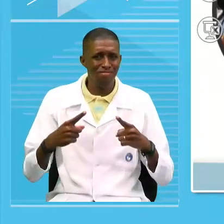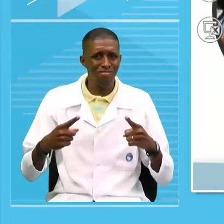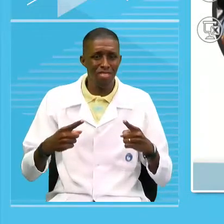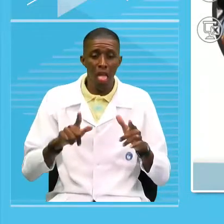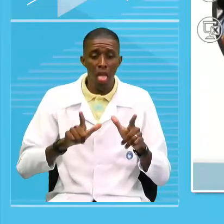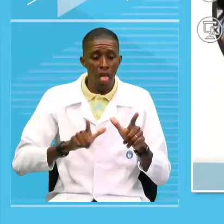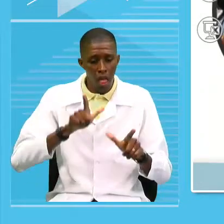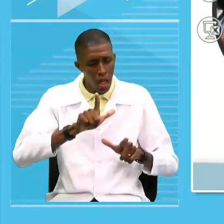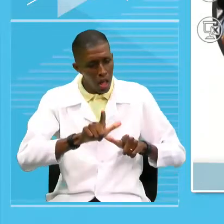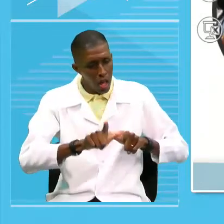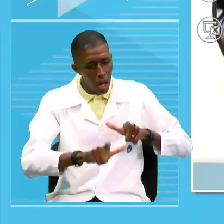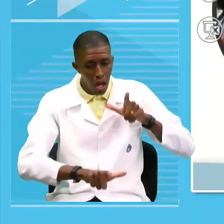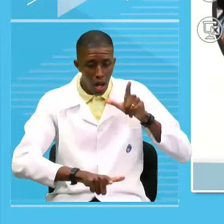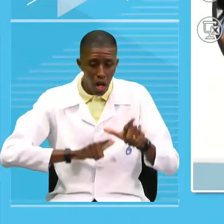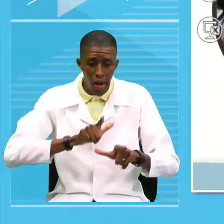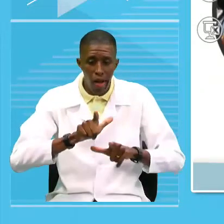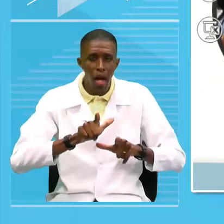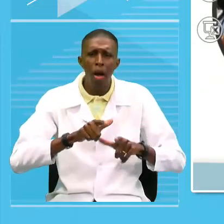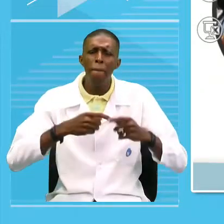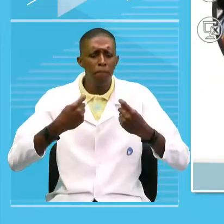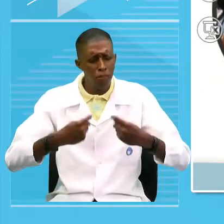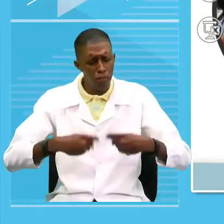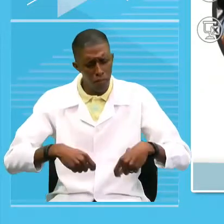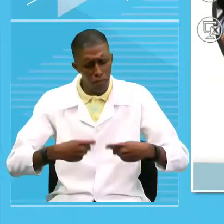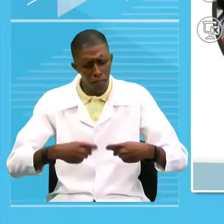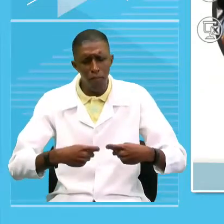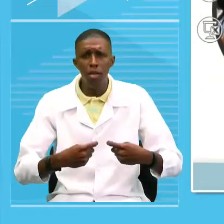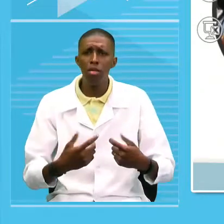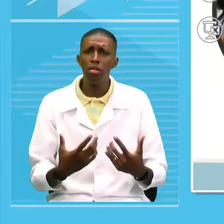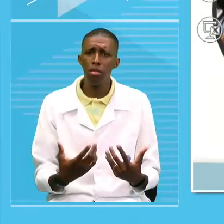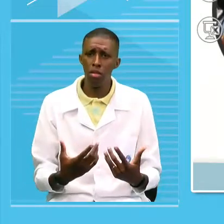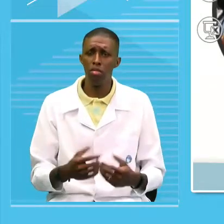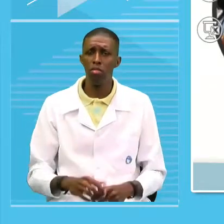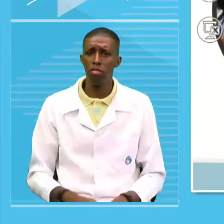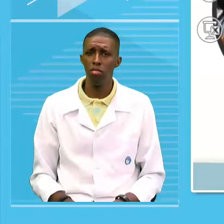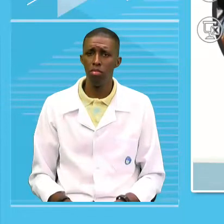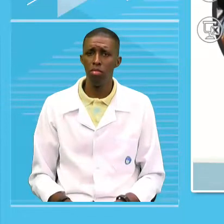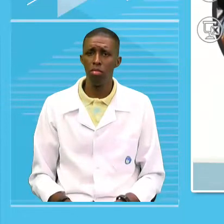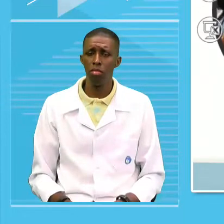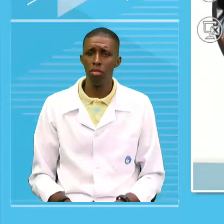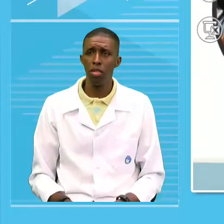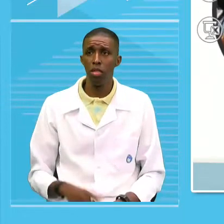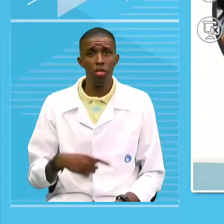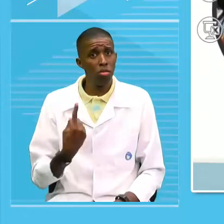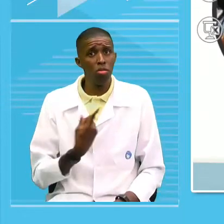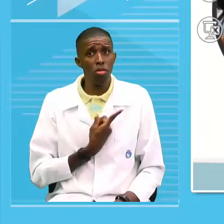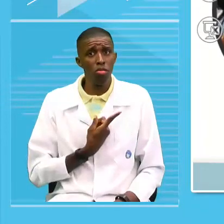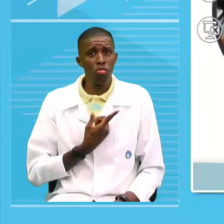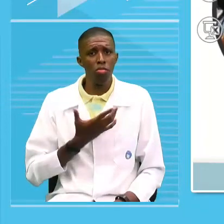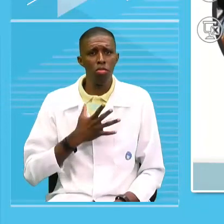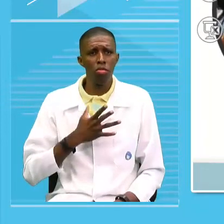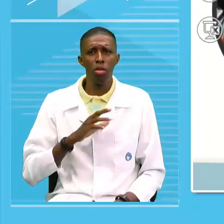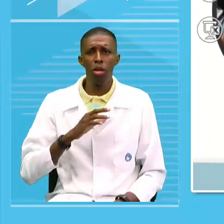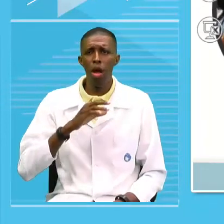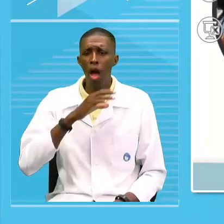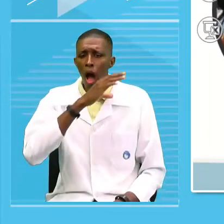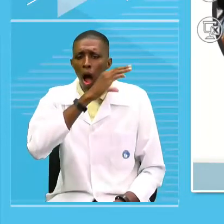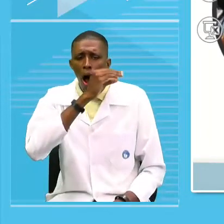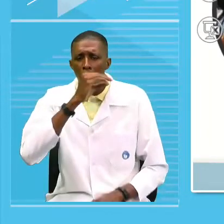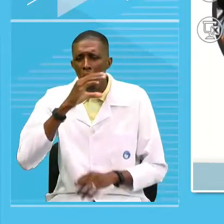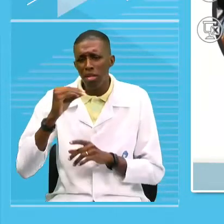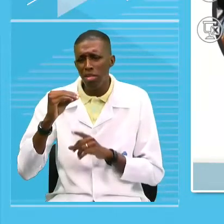assistir aula então a gente já tem mais frio filtro social do que uma criança disse há três anos de idade né